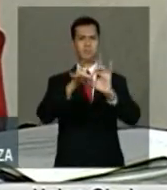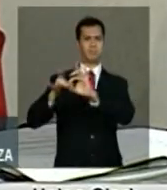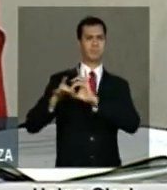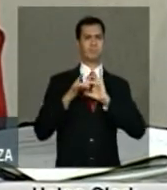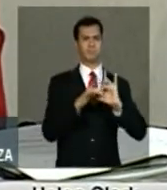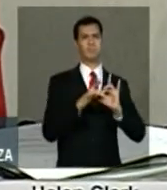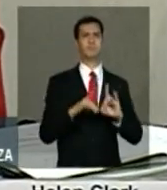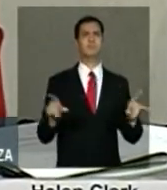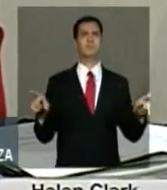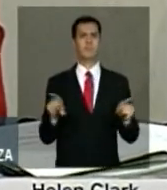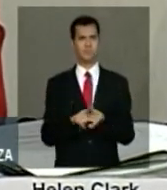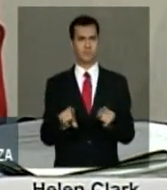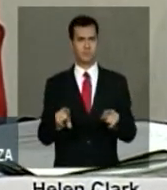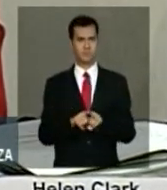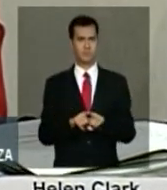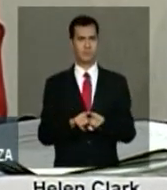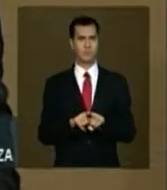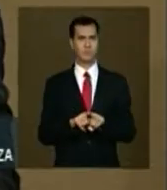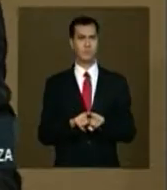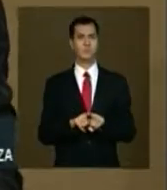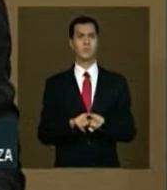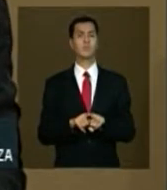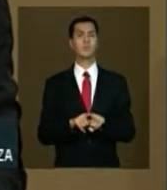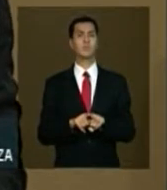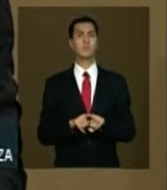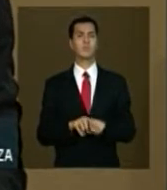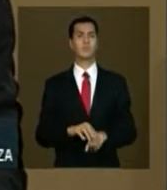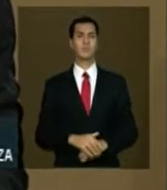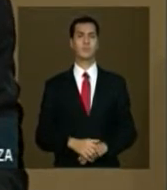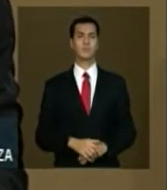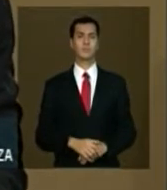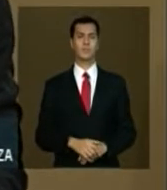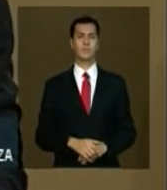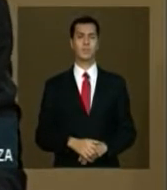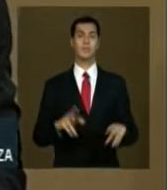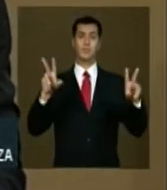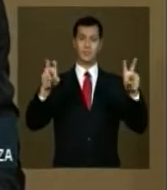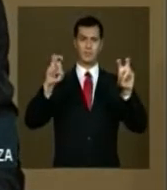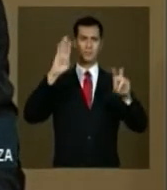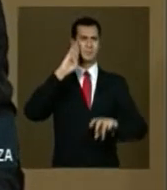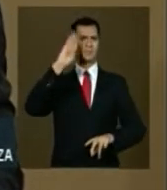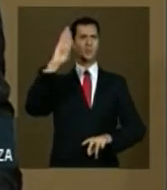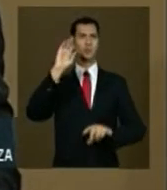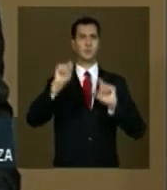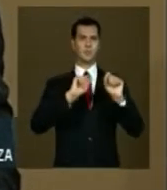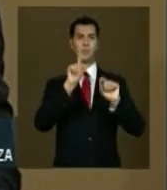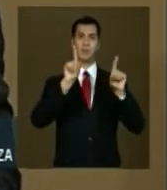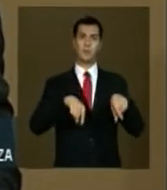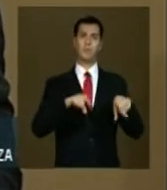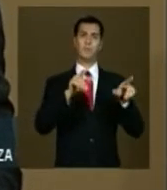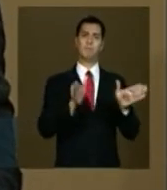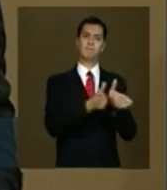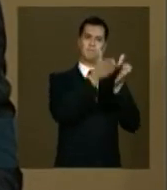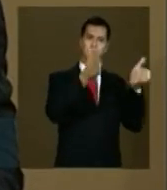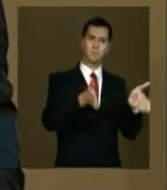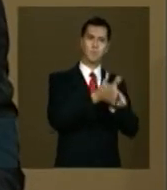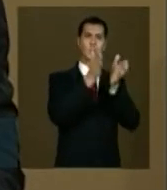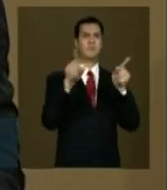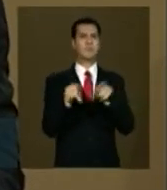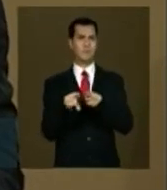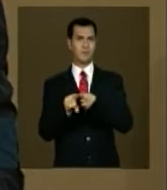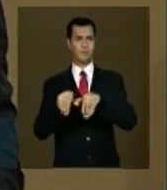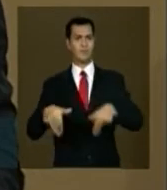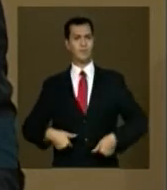necessidades imediatas afetadas pela privação o tema prioritário era o combate à pobreza e à fome somado aos